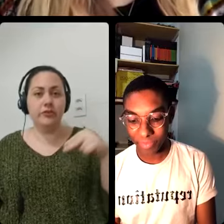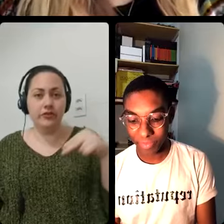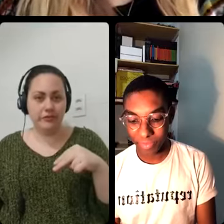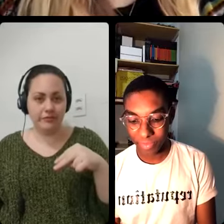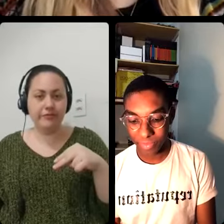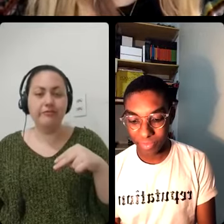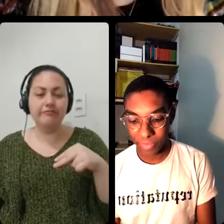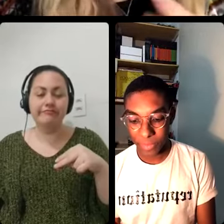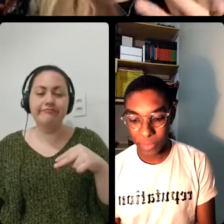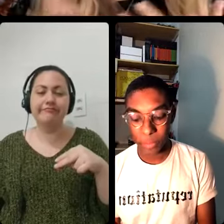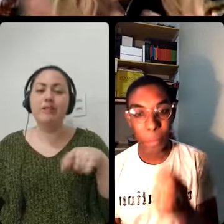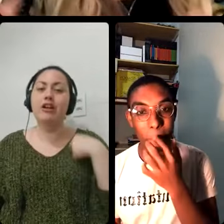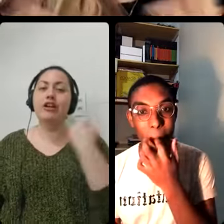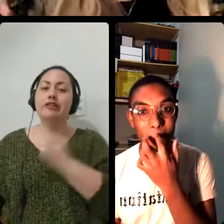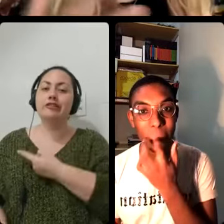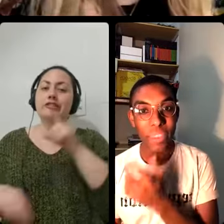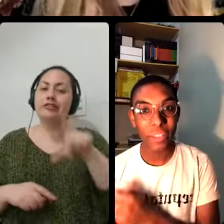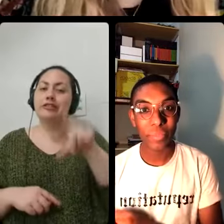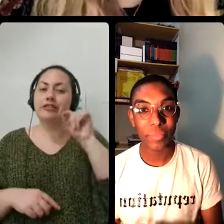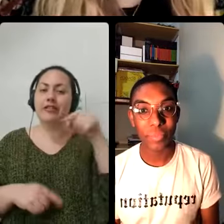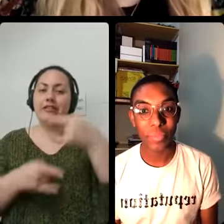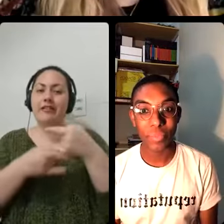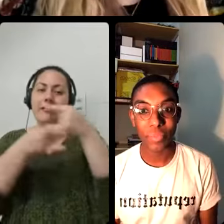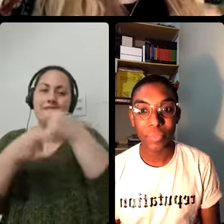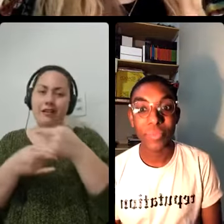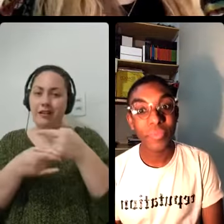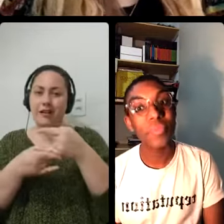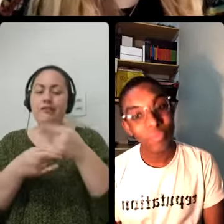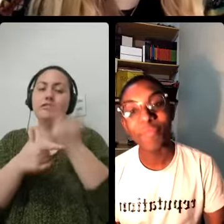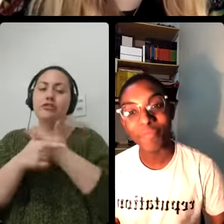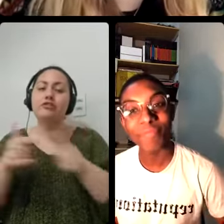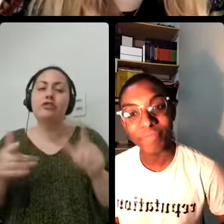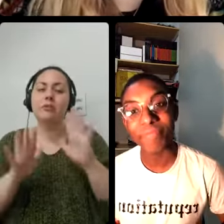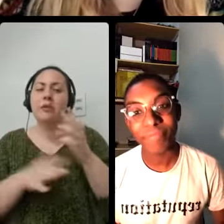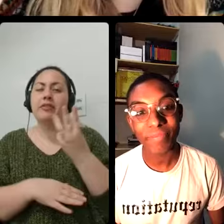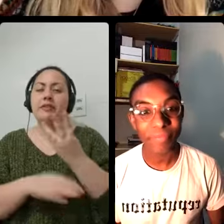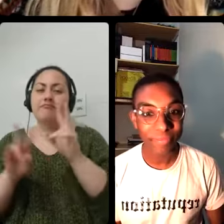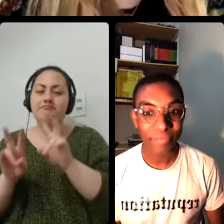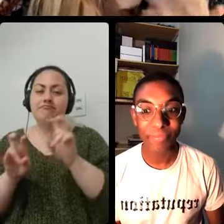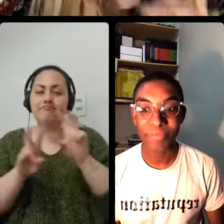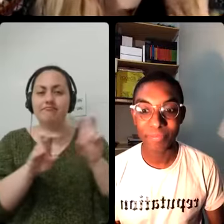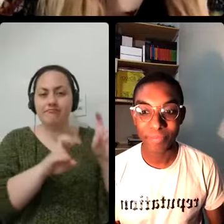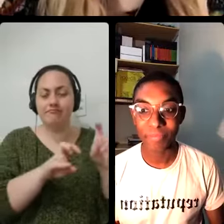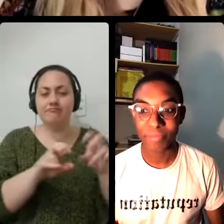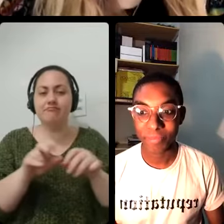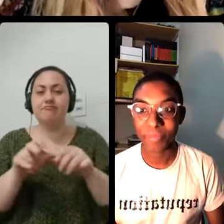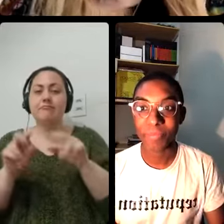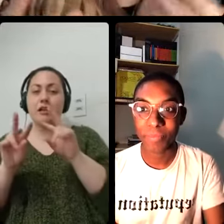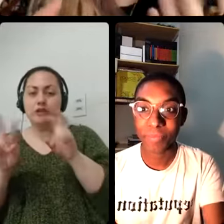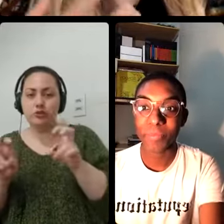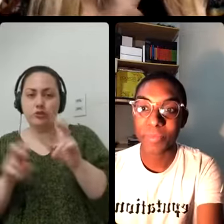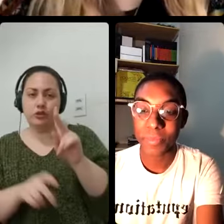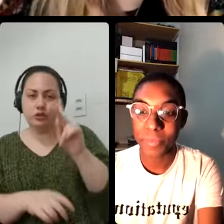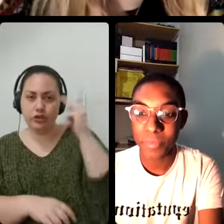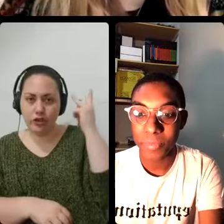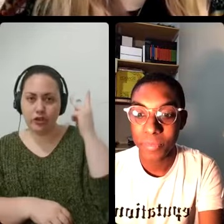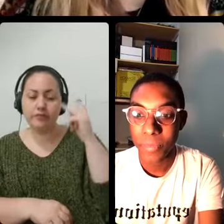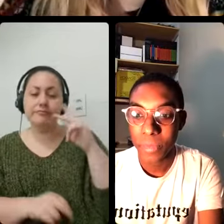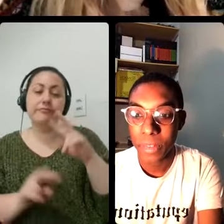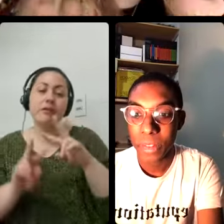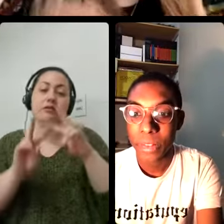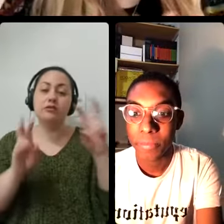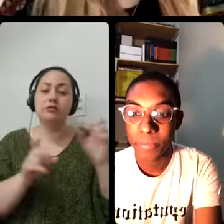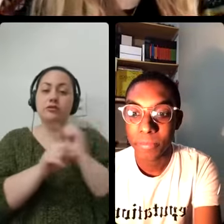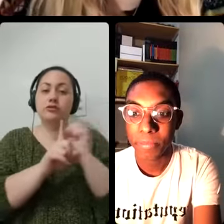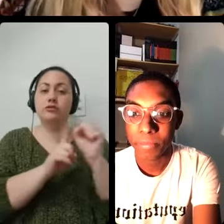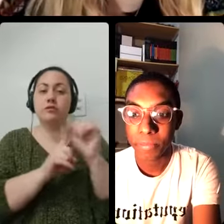separou assim a live mais ou menos em 3 tópicos, né? Um deles sobre a história, o outro sobre impactos sociais